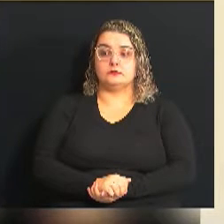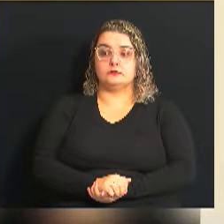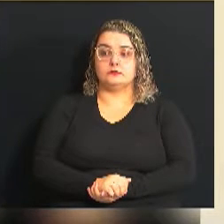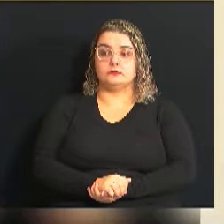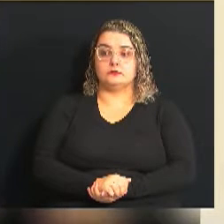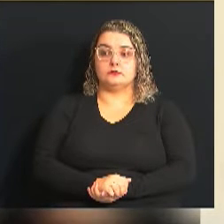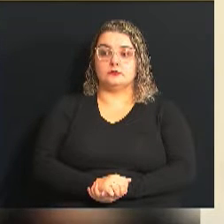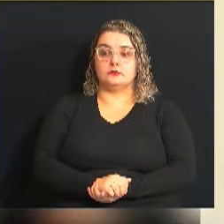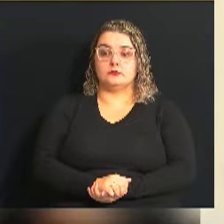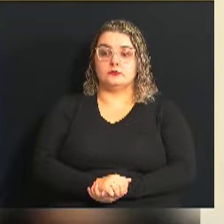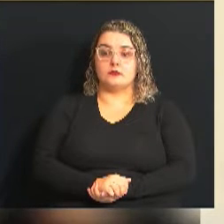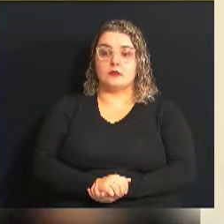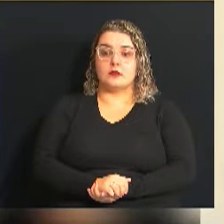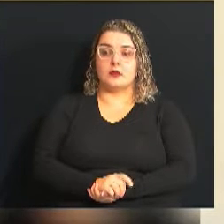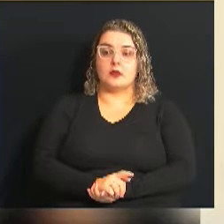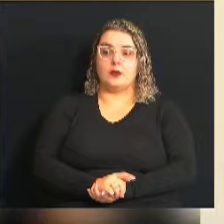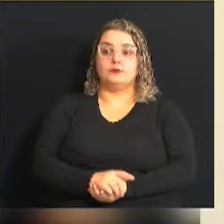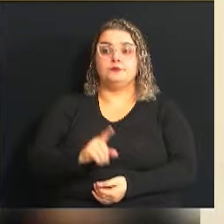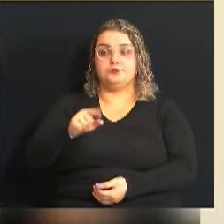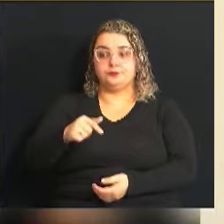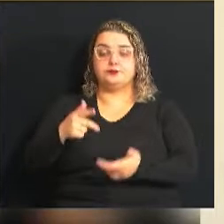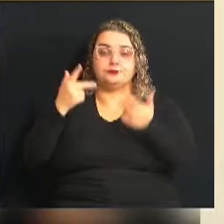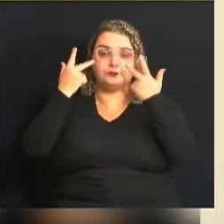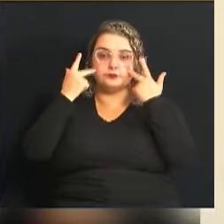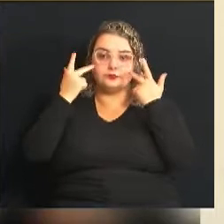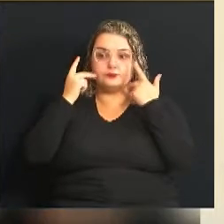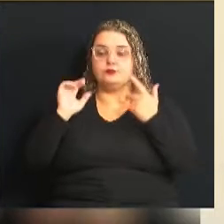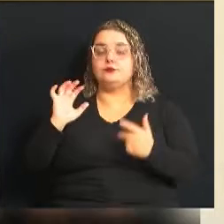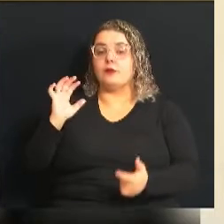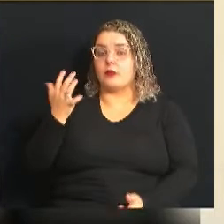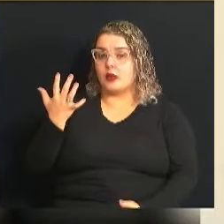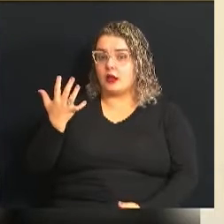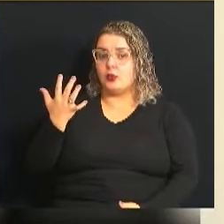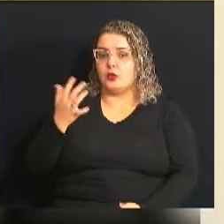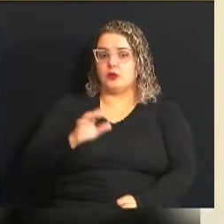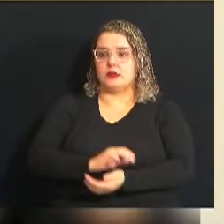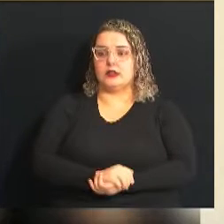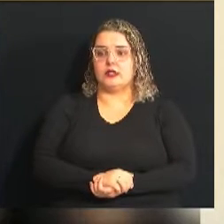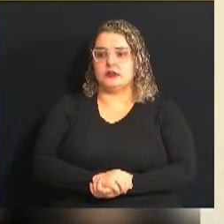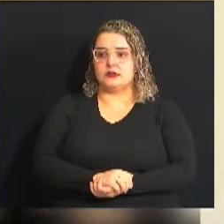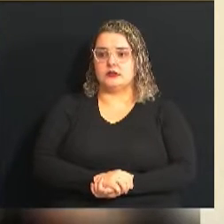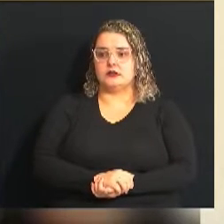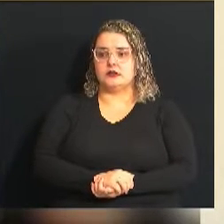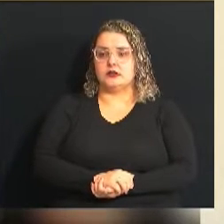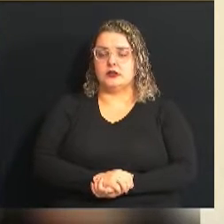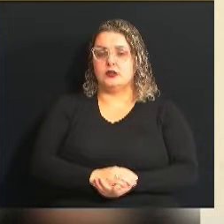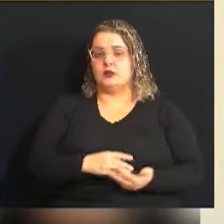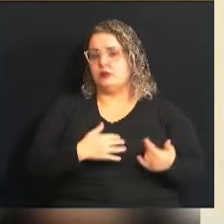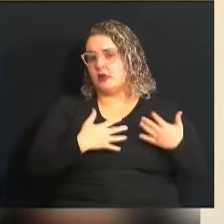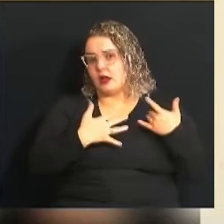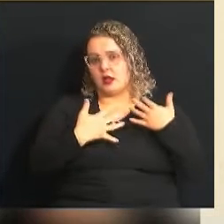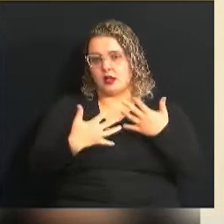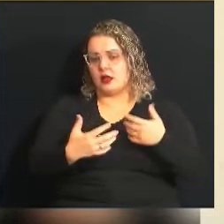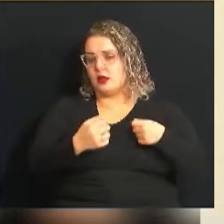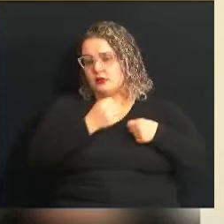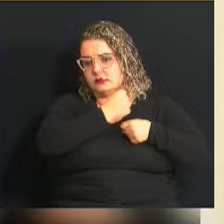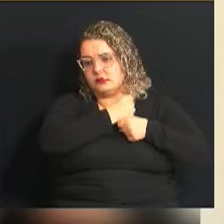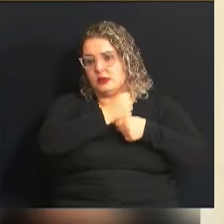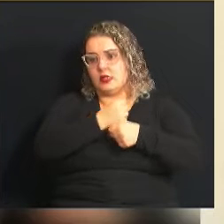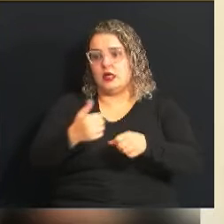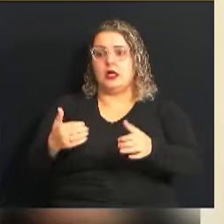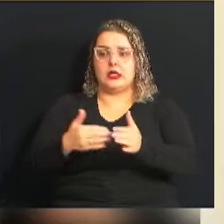uma providência normal que ocorre durante os anos, né, até que a empresa